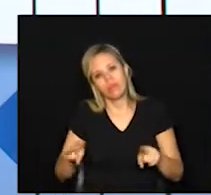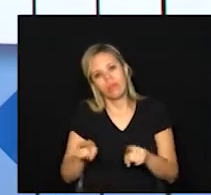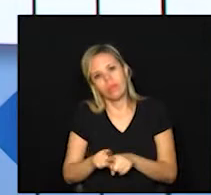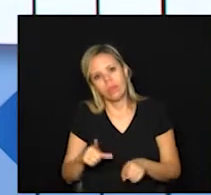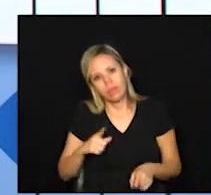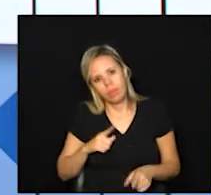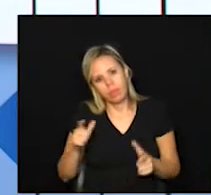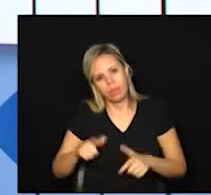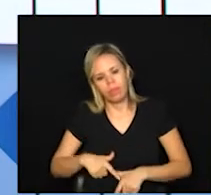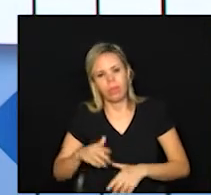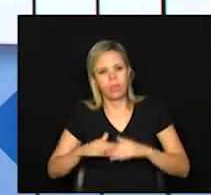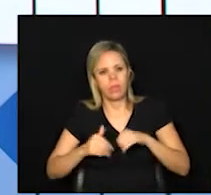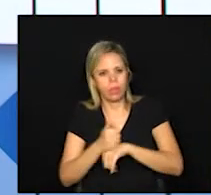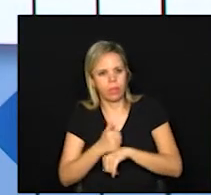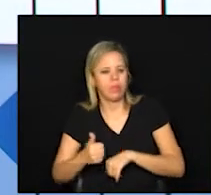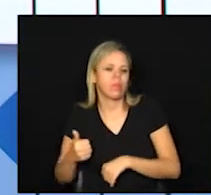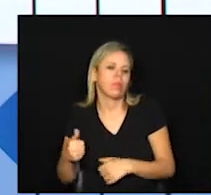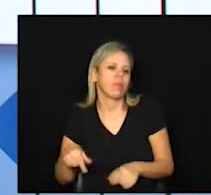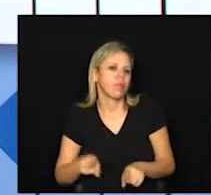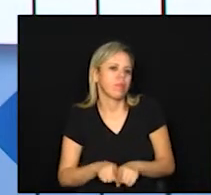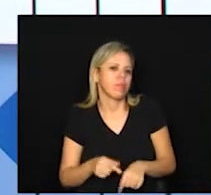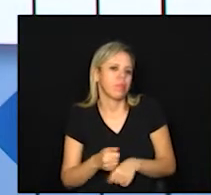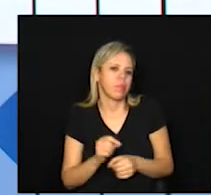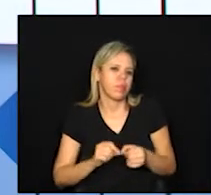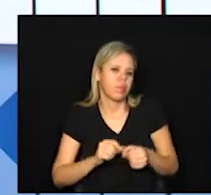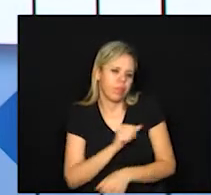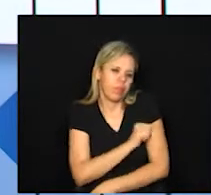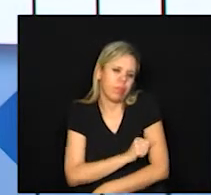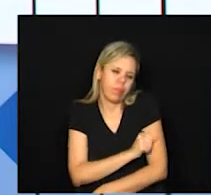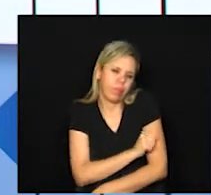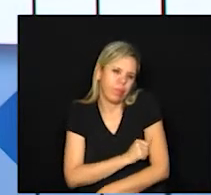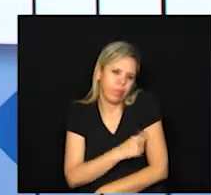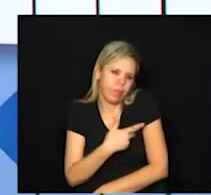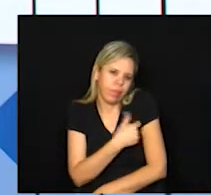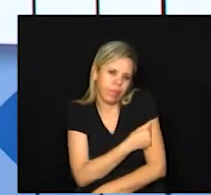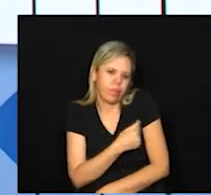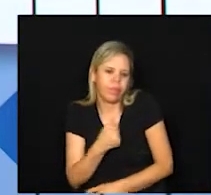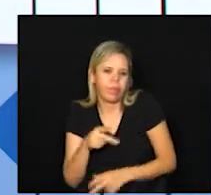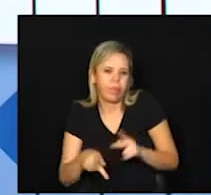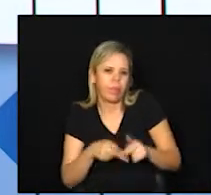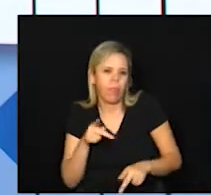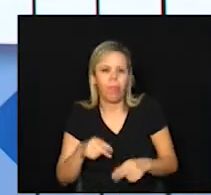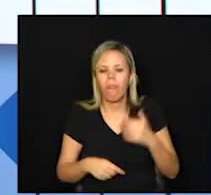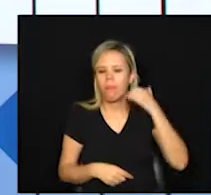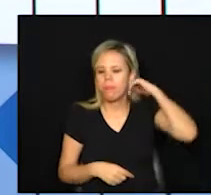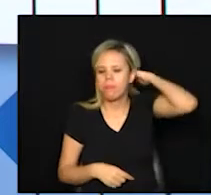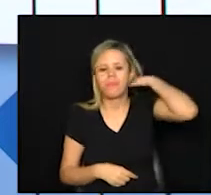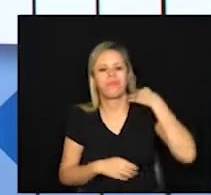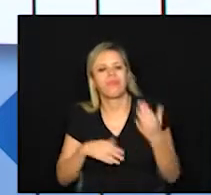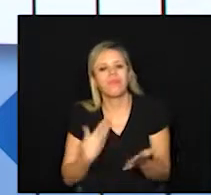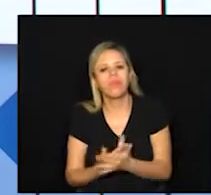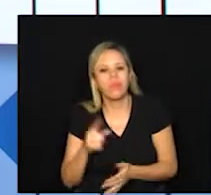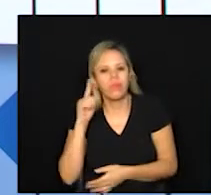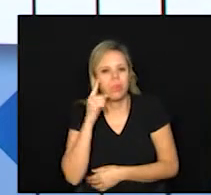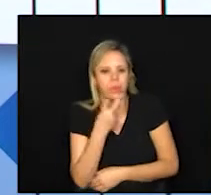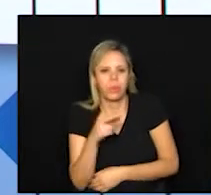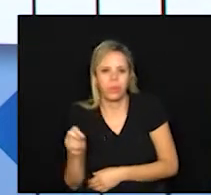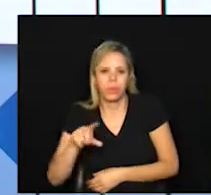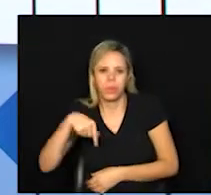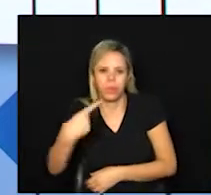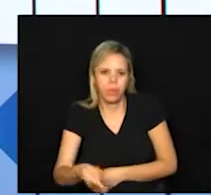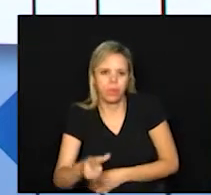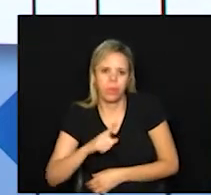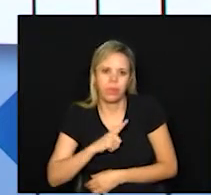nós temos profissionais de enfermagem fazendo aí a imunização das pessoas. E até o dia 20, depois nós